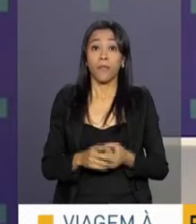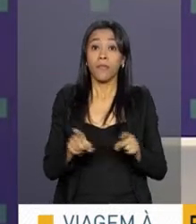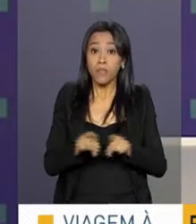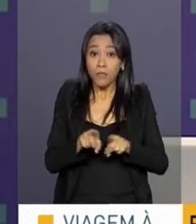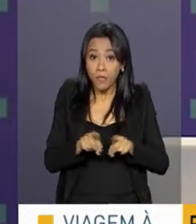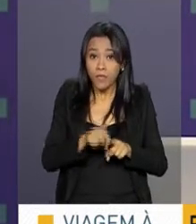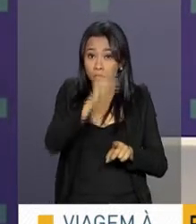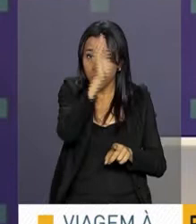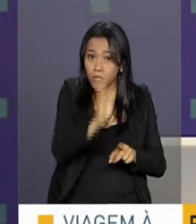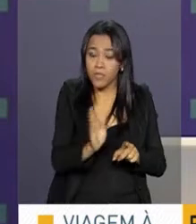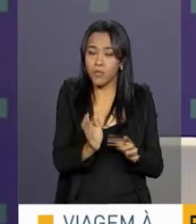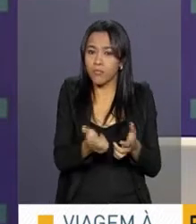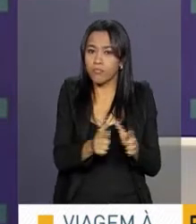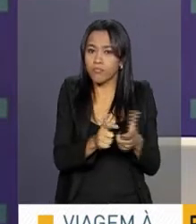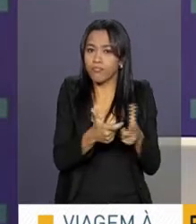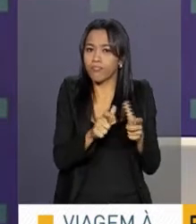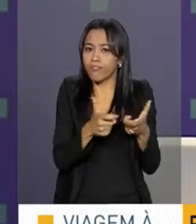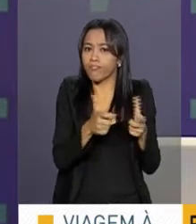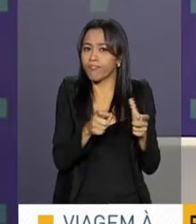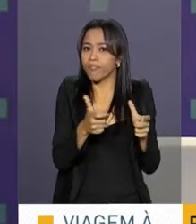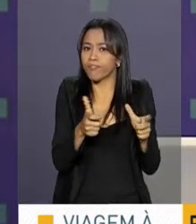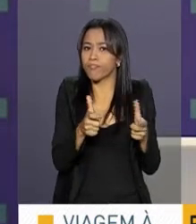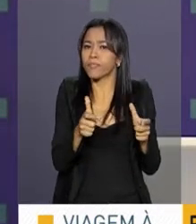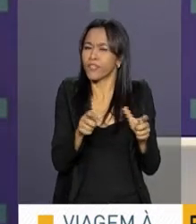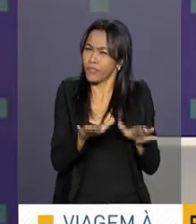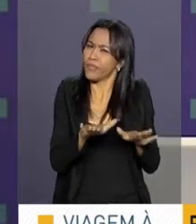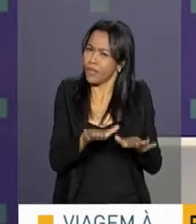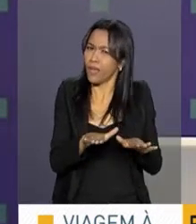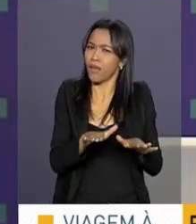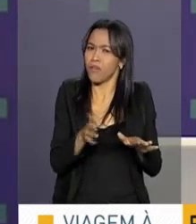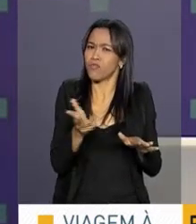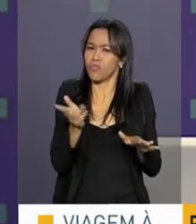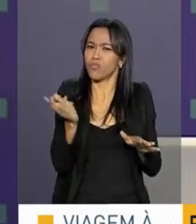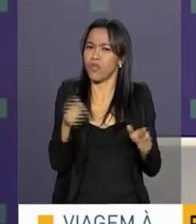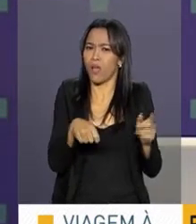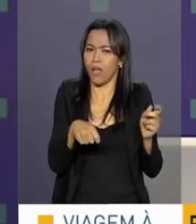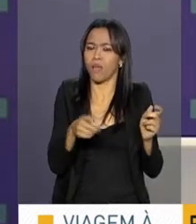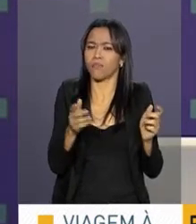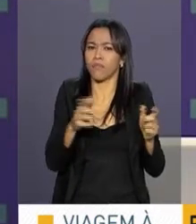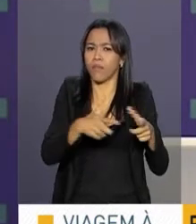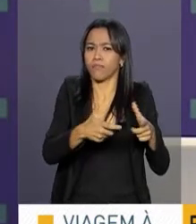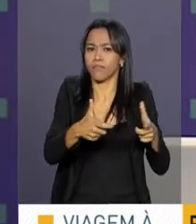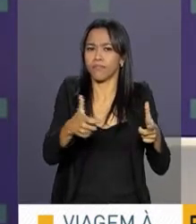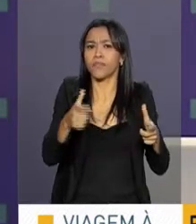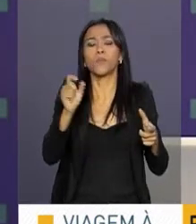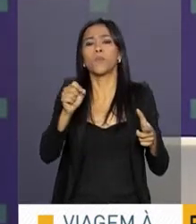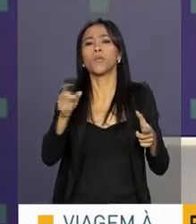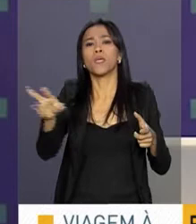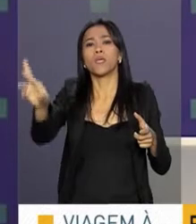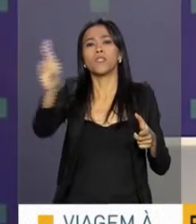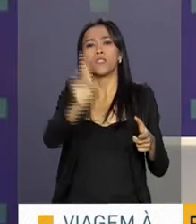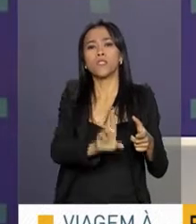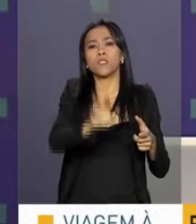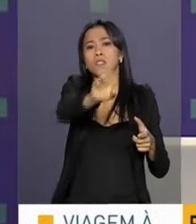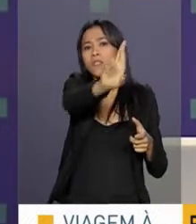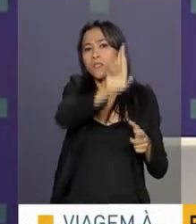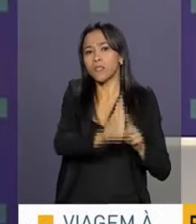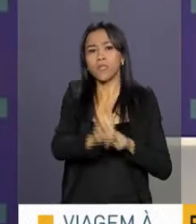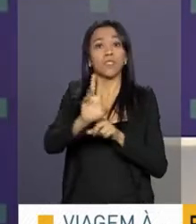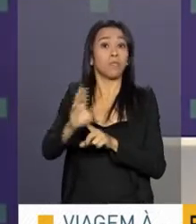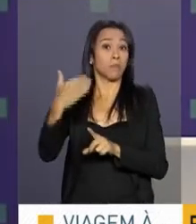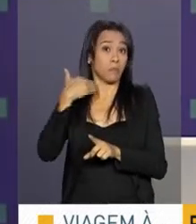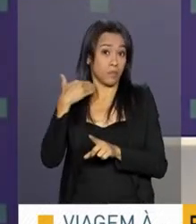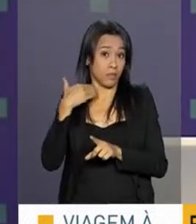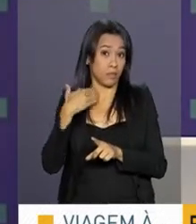cresce lentamente, mas já começa a ter representatividade a participação de instituições financeiras chinesas